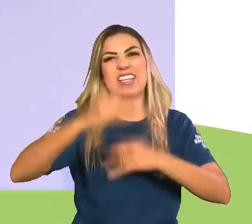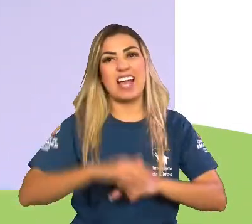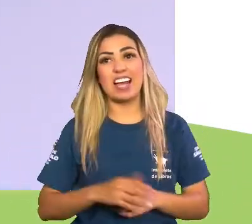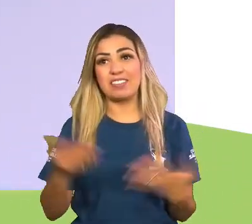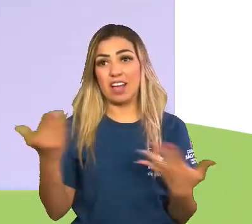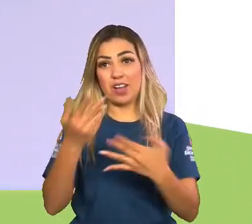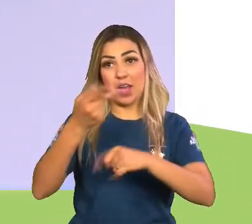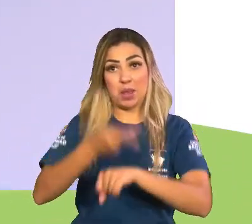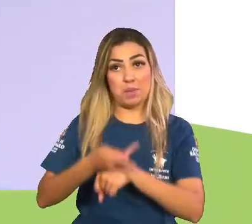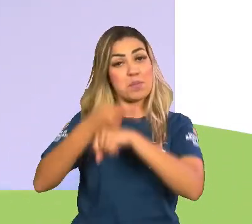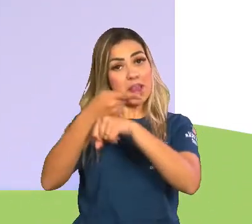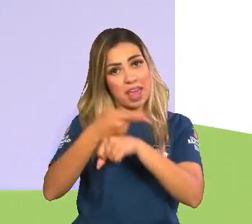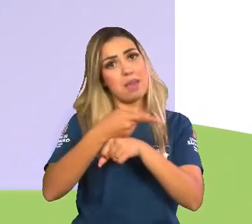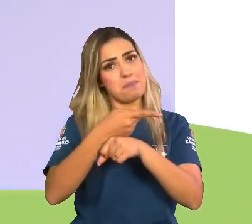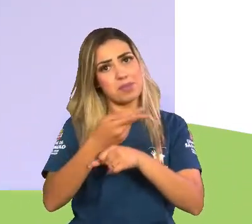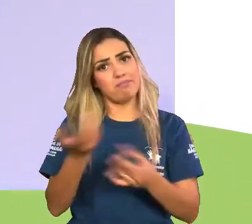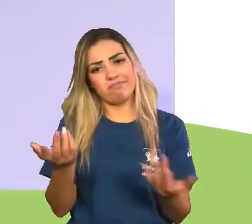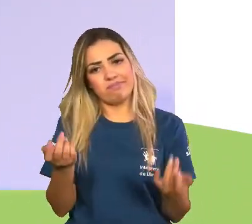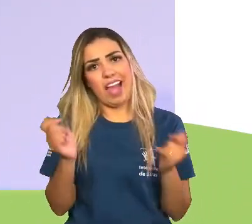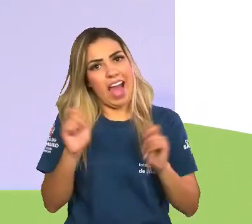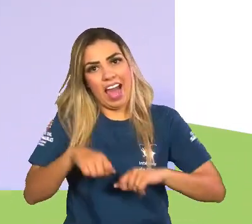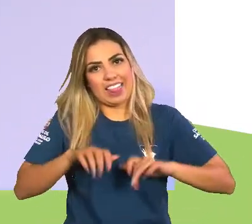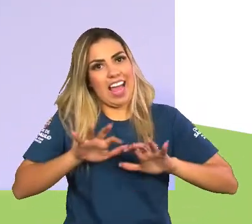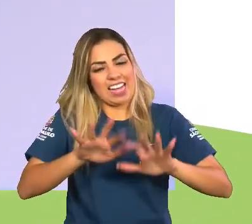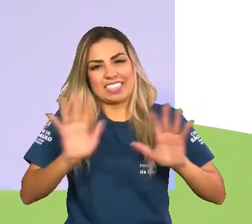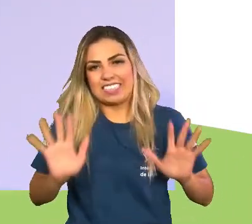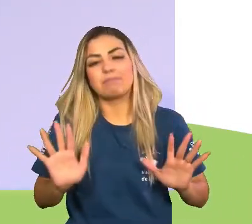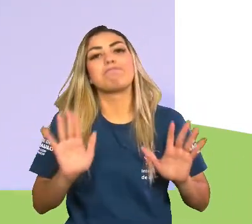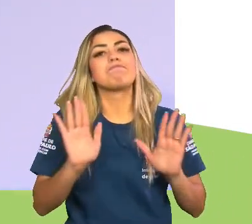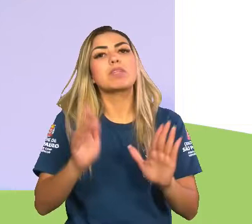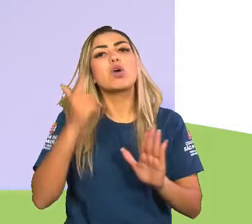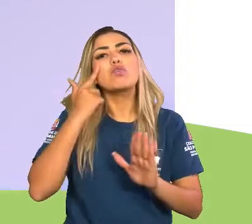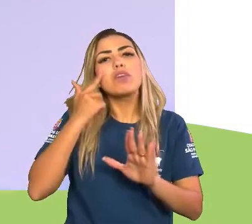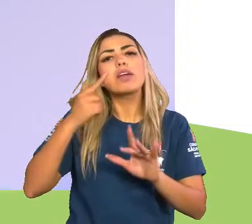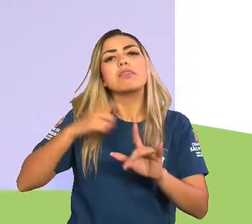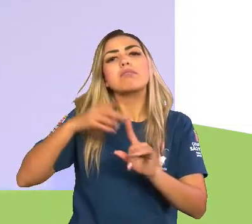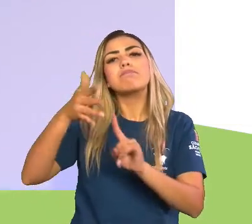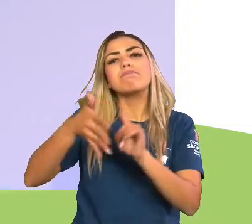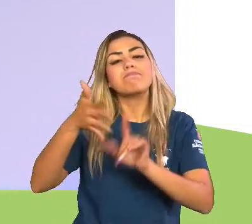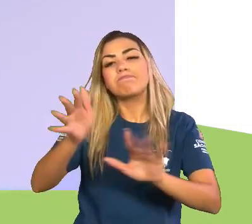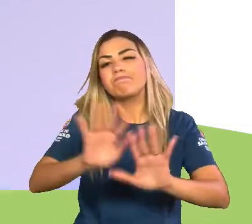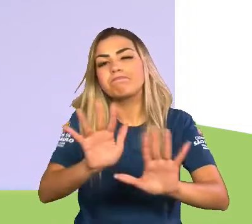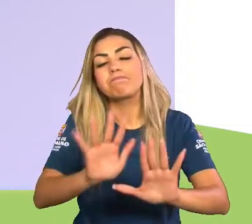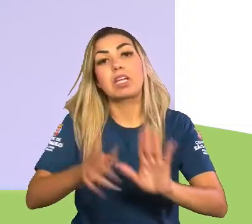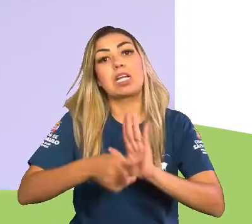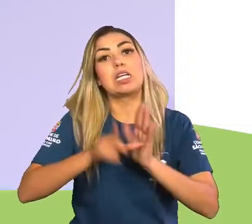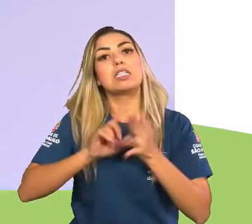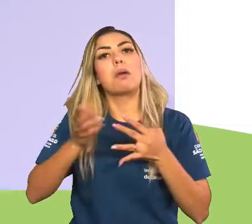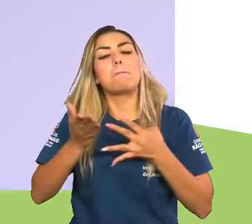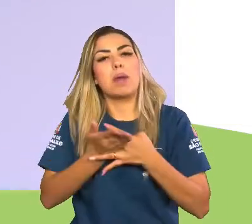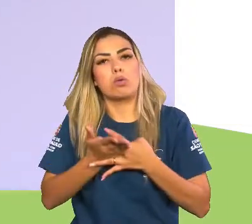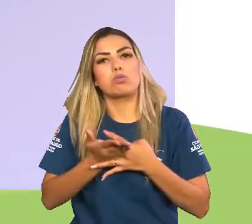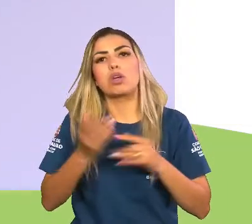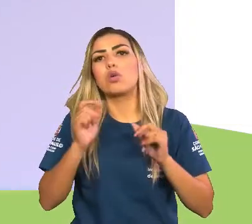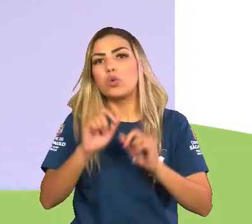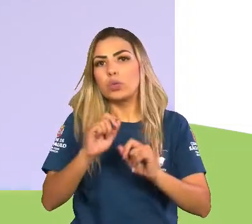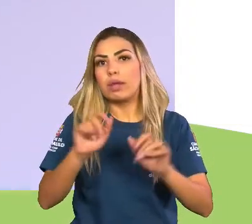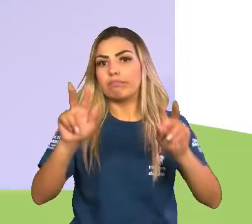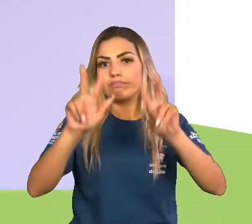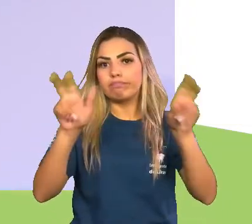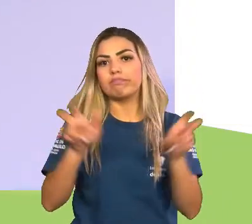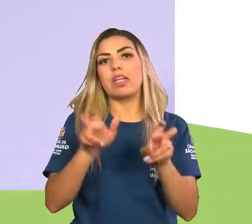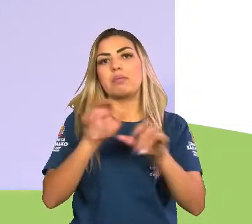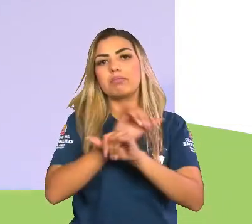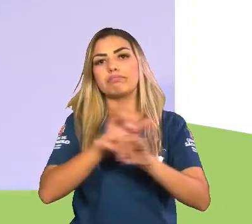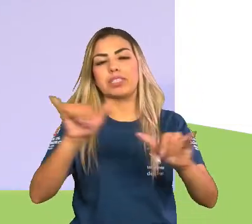como ser diferente, né? Antes da gente seguir com a nossa premiação, eu queria fazer uma pausa bem rápida para uma mensagem especial. É que esse mês